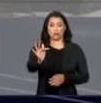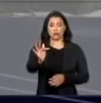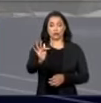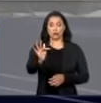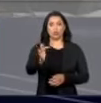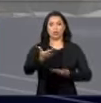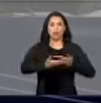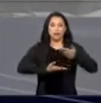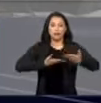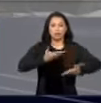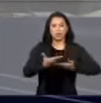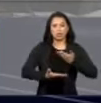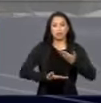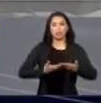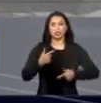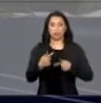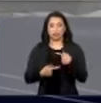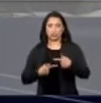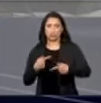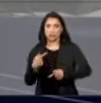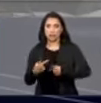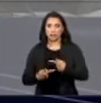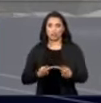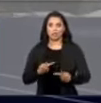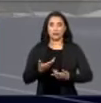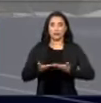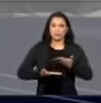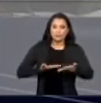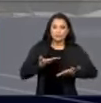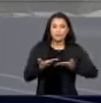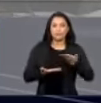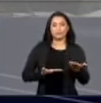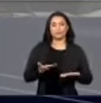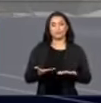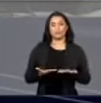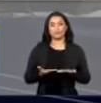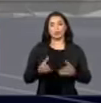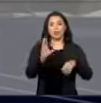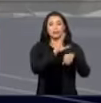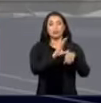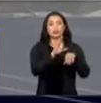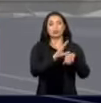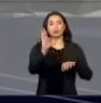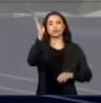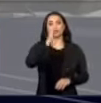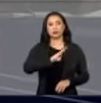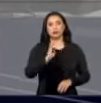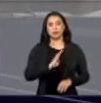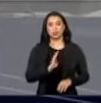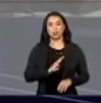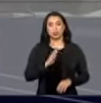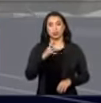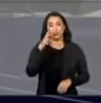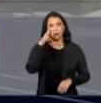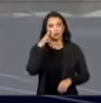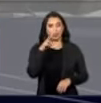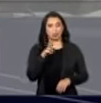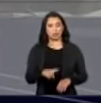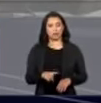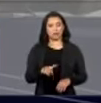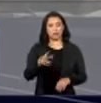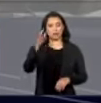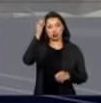entre gerações, o preâmbulo da Constituição do Brasil, no qual se dá o vetor a ser observado na